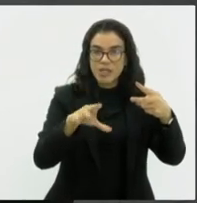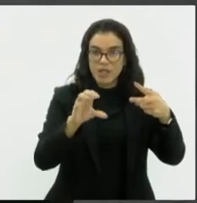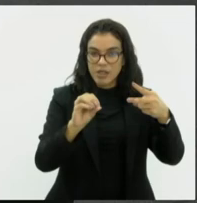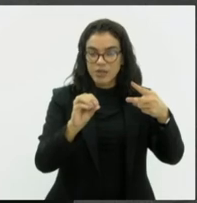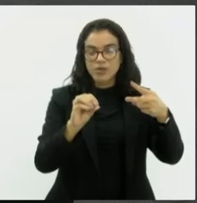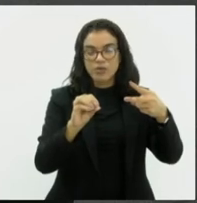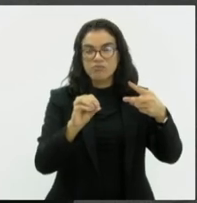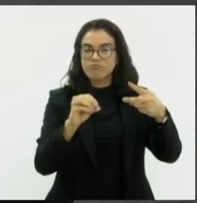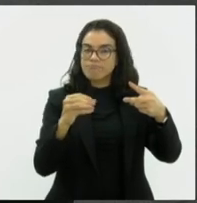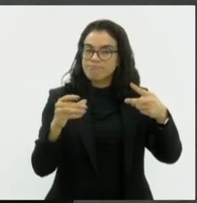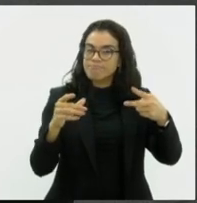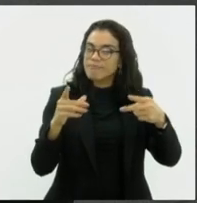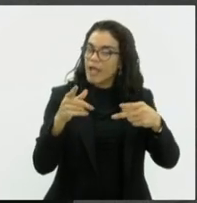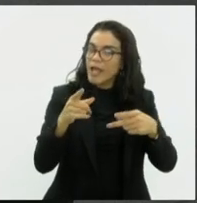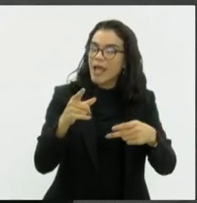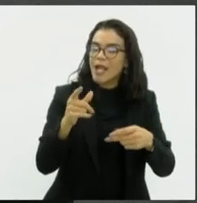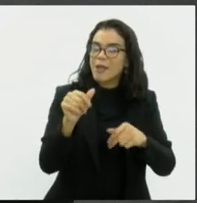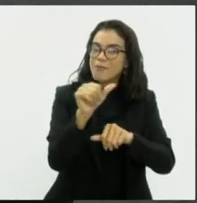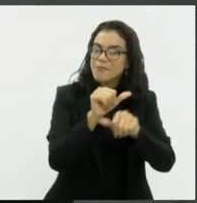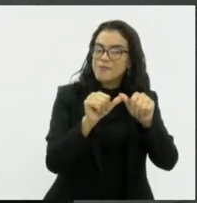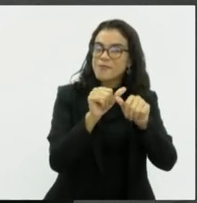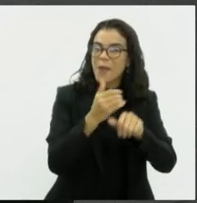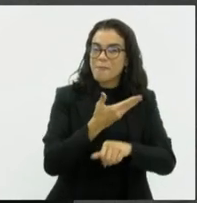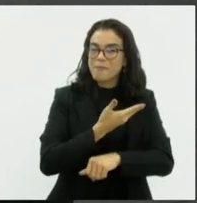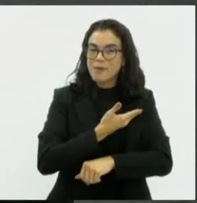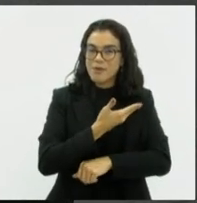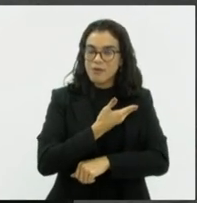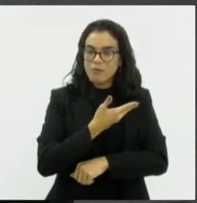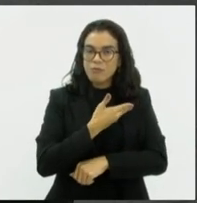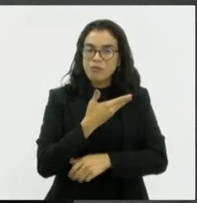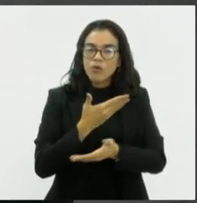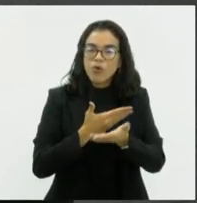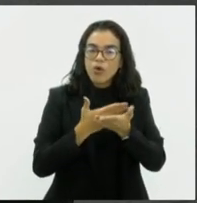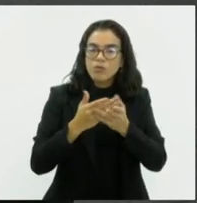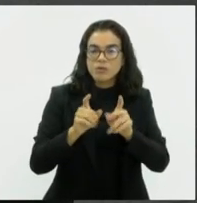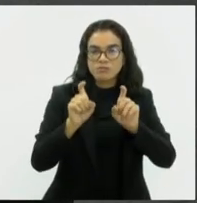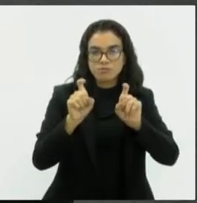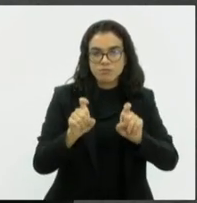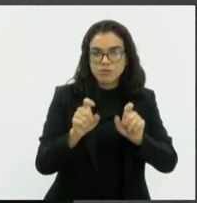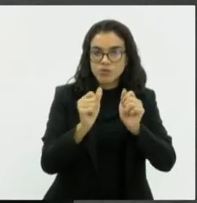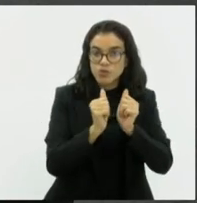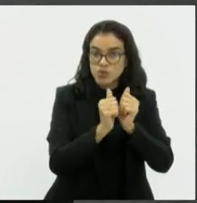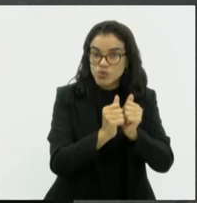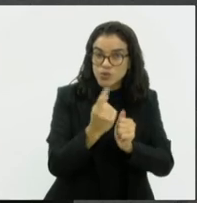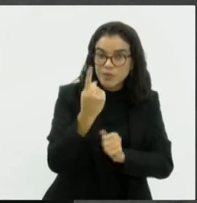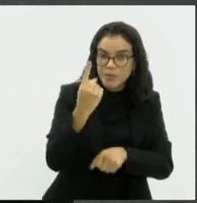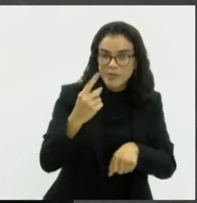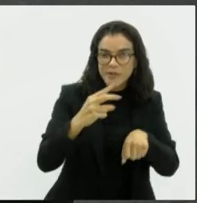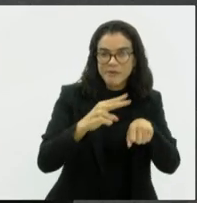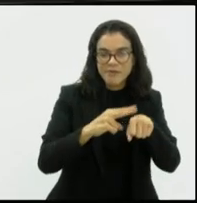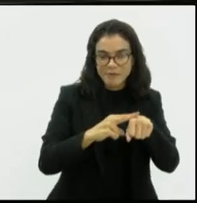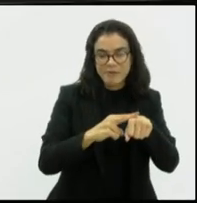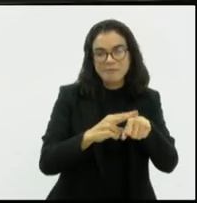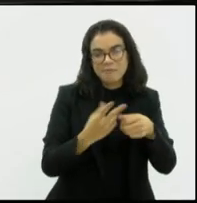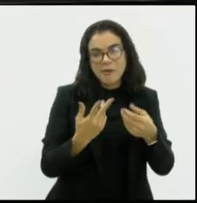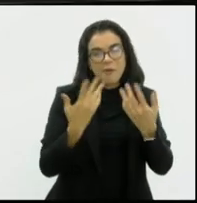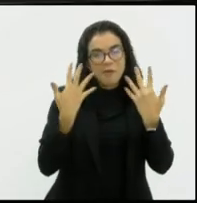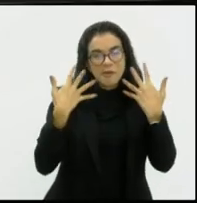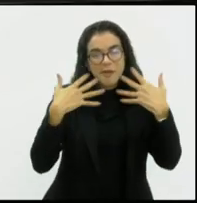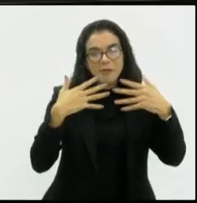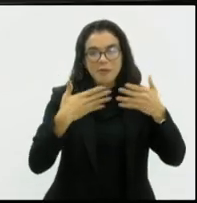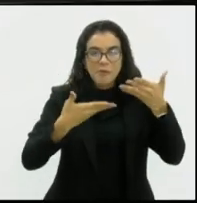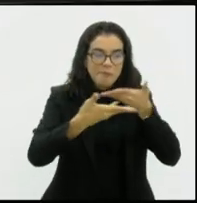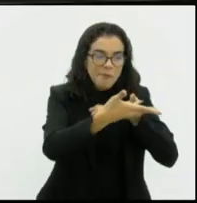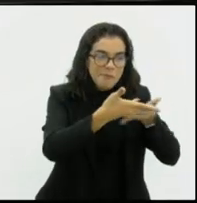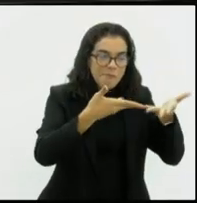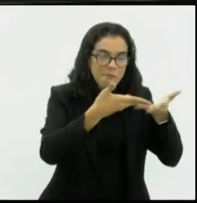Luciano se tornou um grande amigo. Começamos o mandato juntos, nosso primeiro mandato. É natural que a gente troque muita